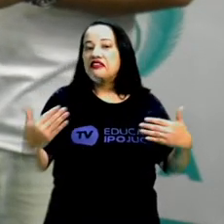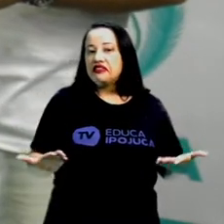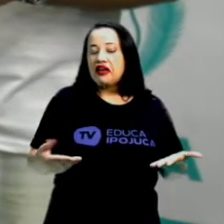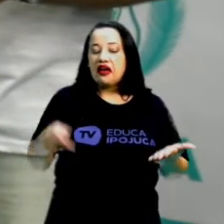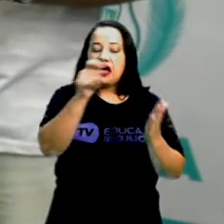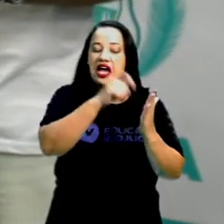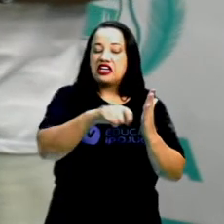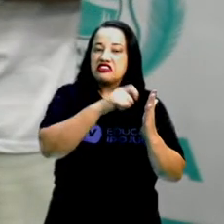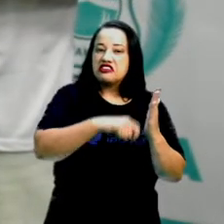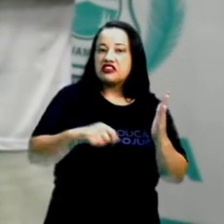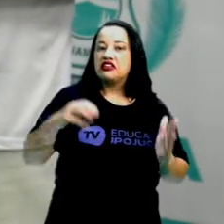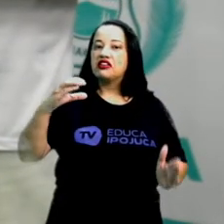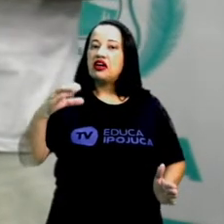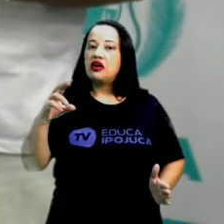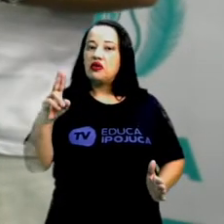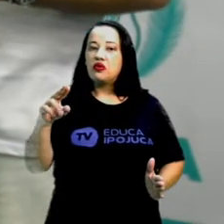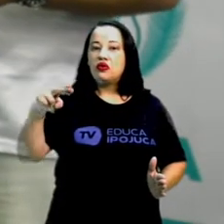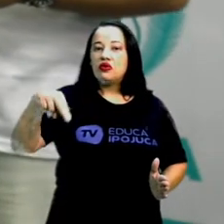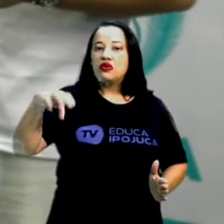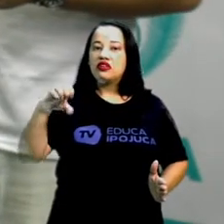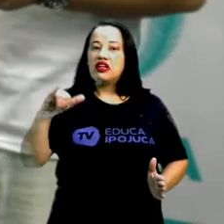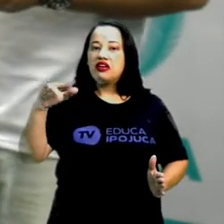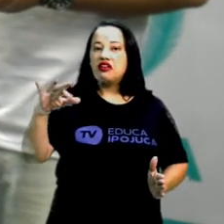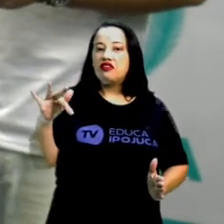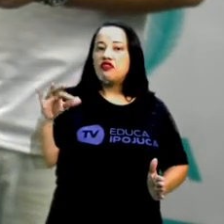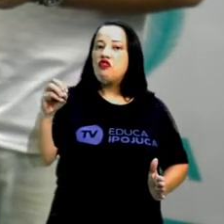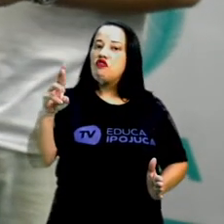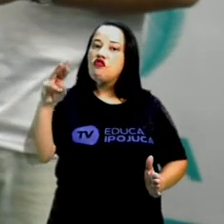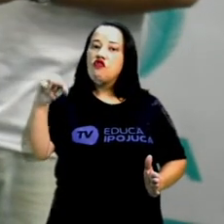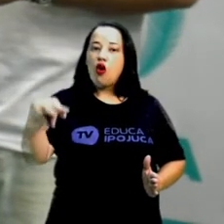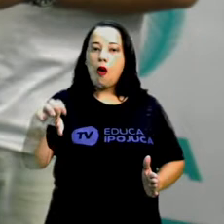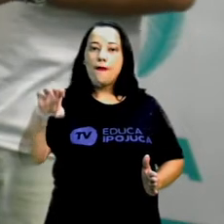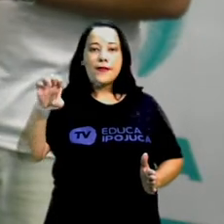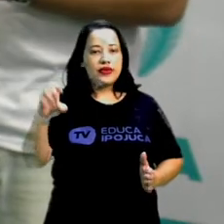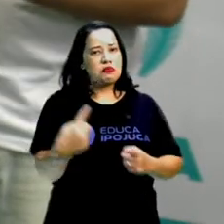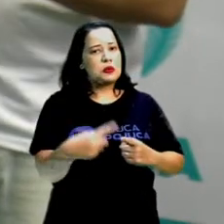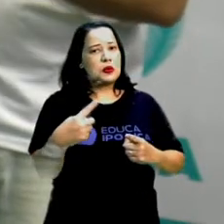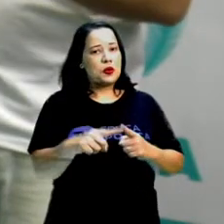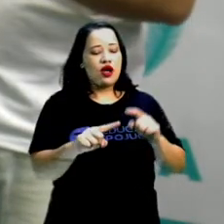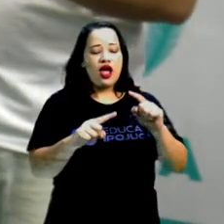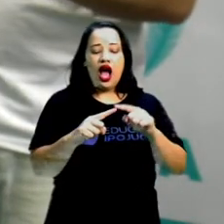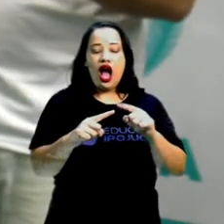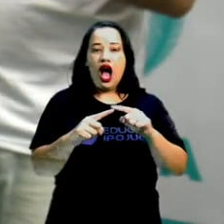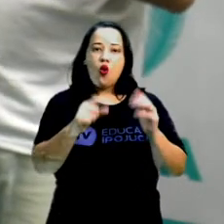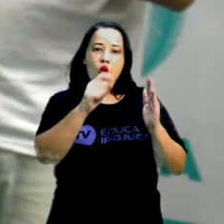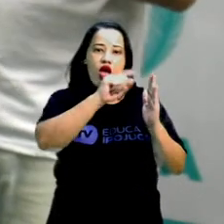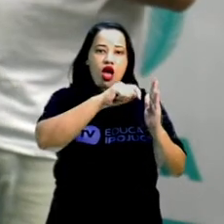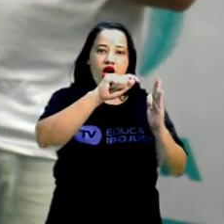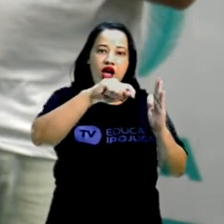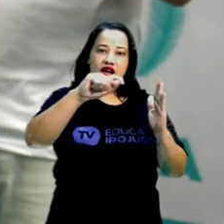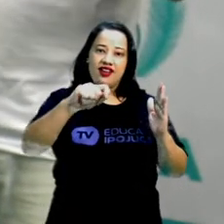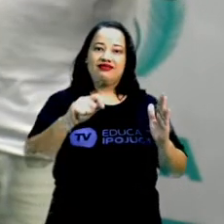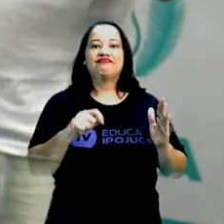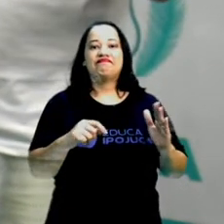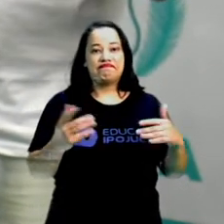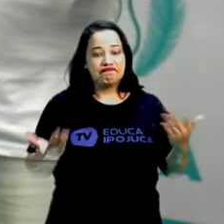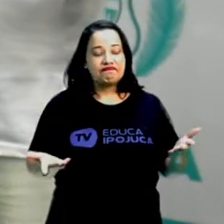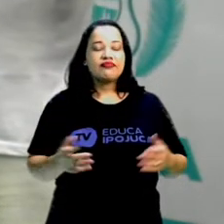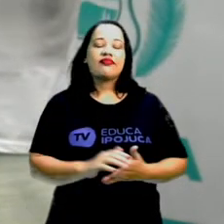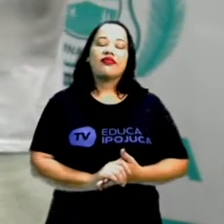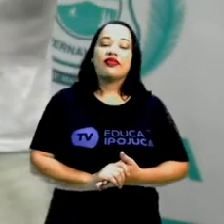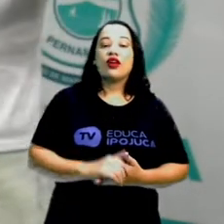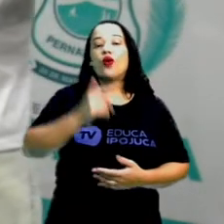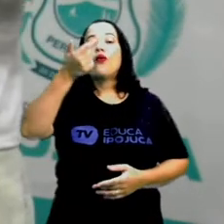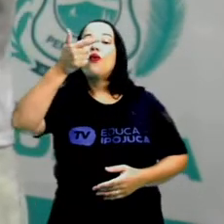escrita cuneiforme, porque ela era feita com cunhas, tá bem? Por fim, uma outra coisa que